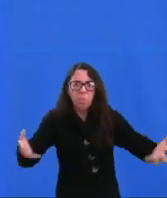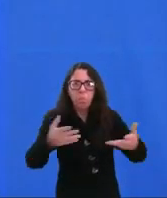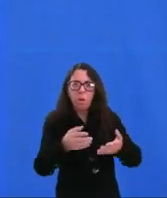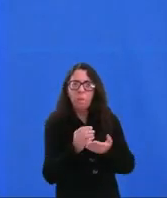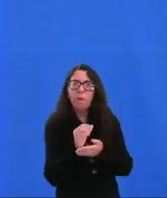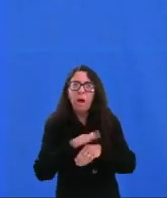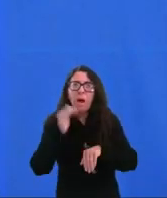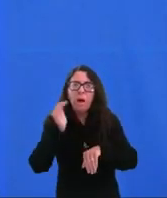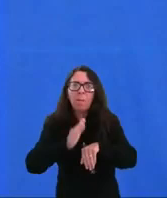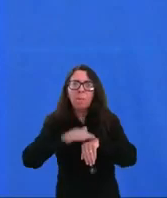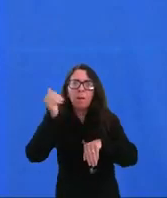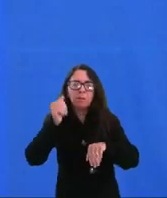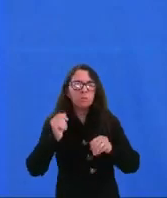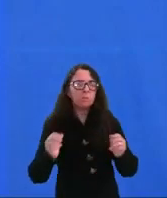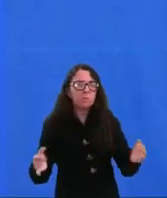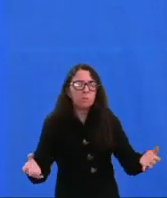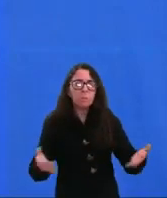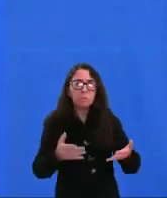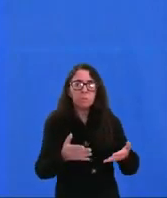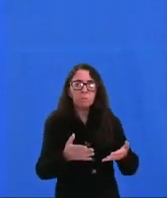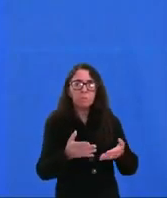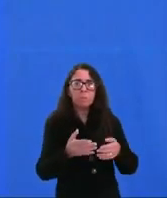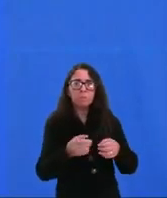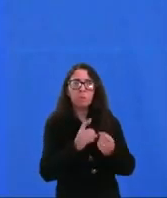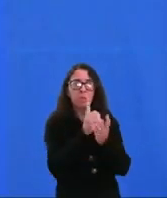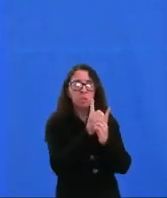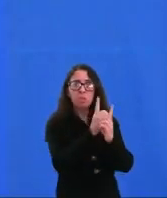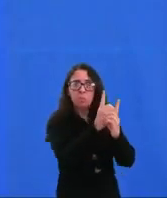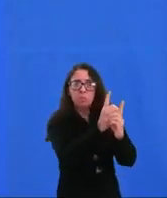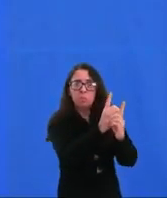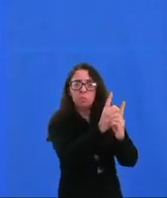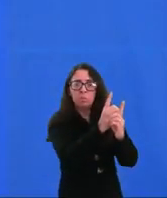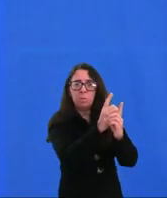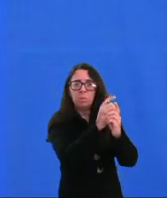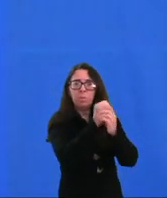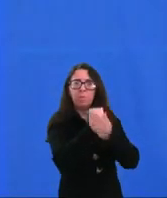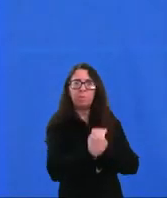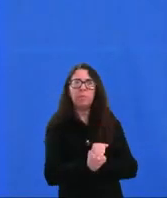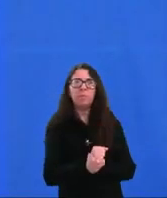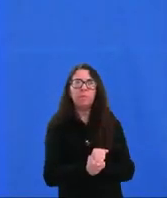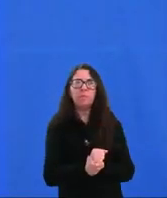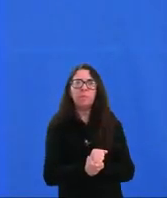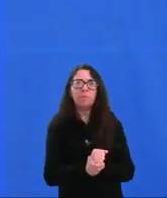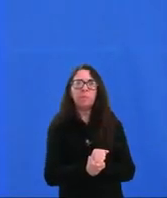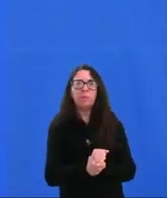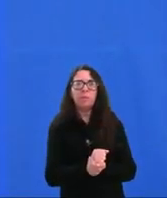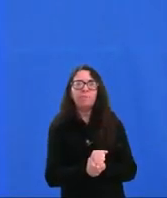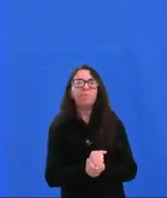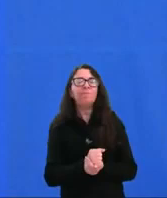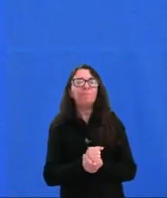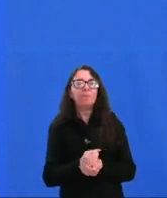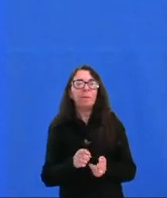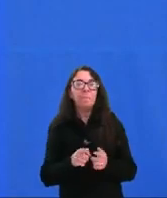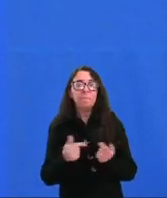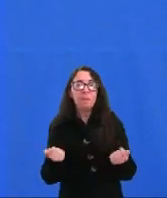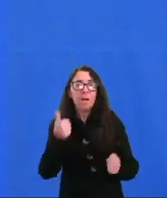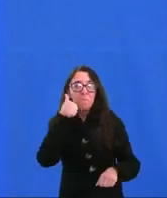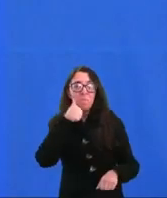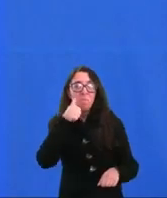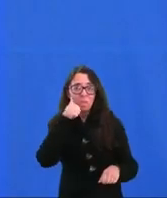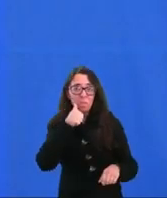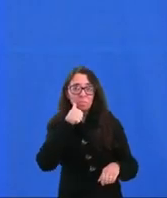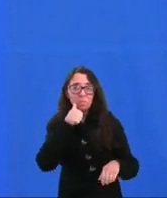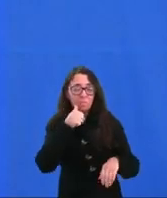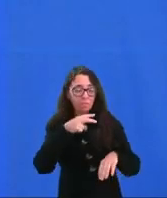os hebreus, porque as viúvas deles estavam sendo esquecidas na distribuição